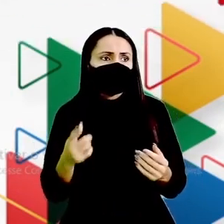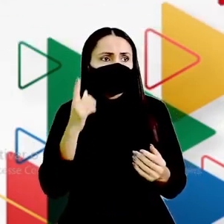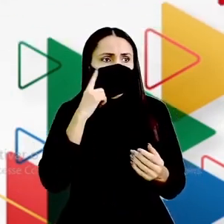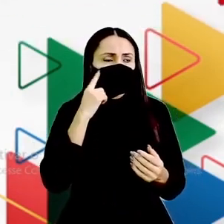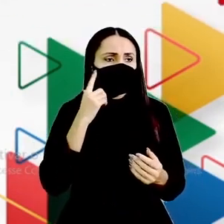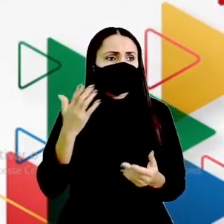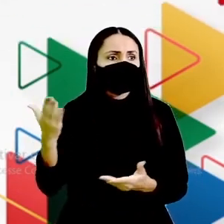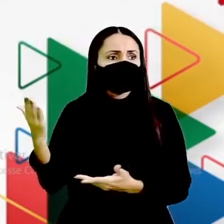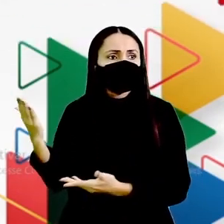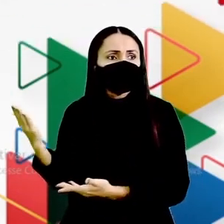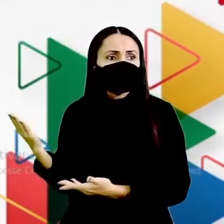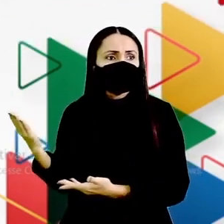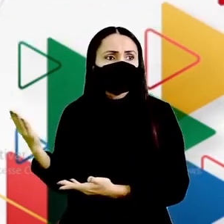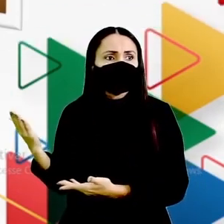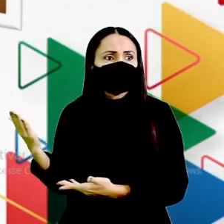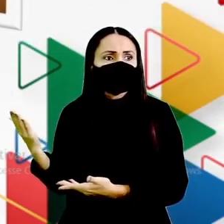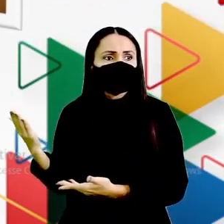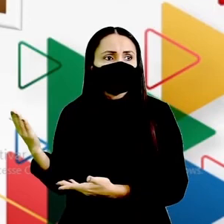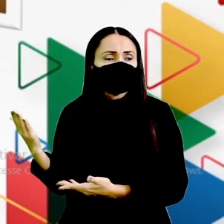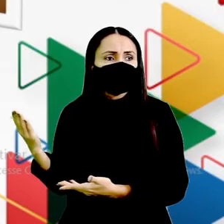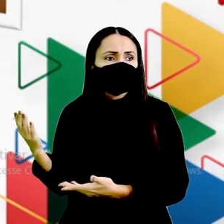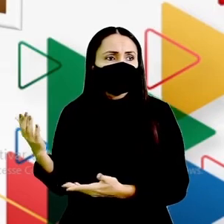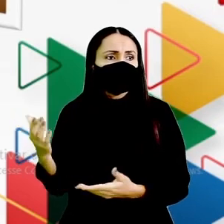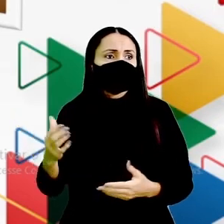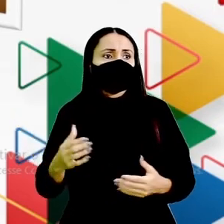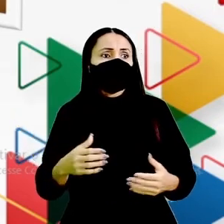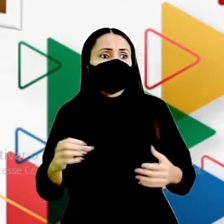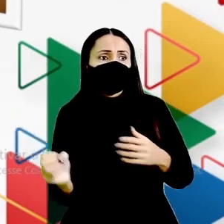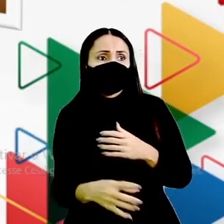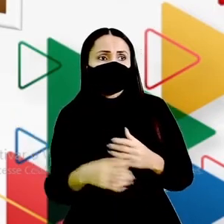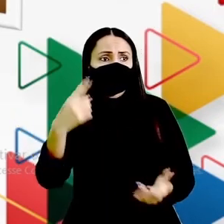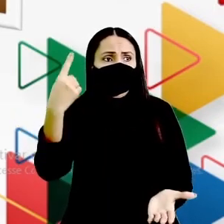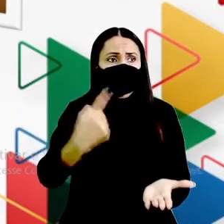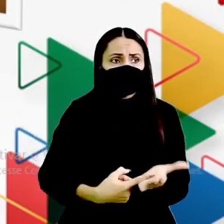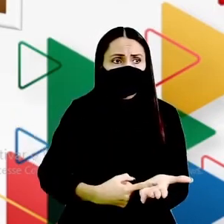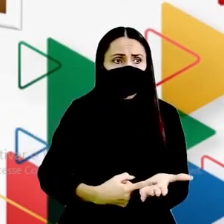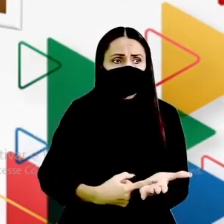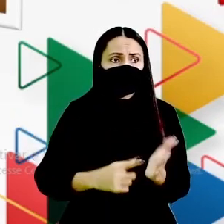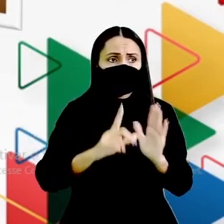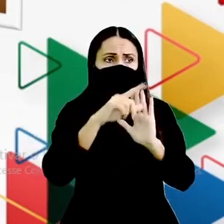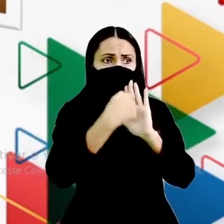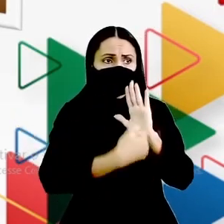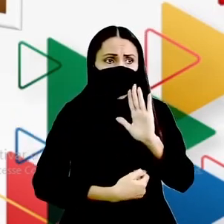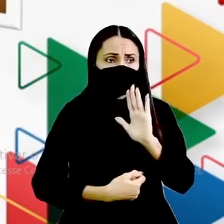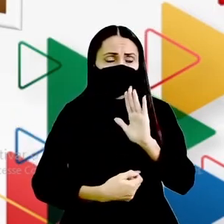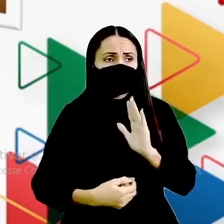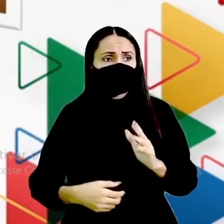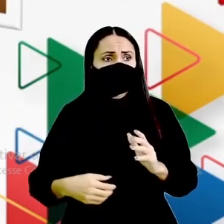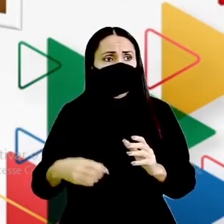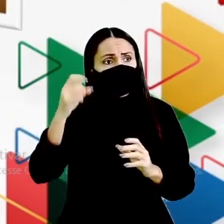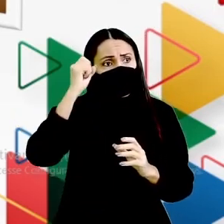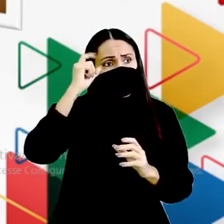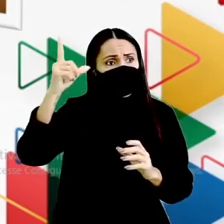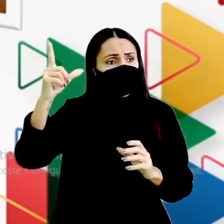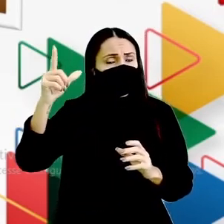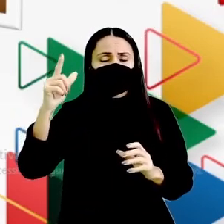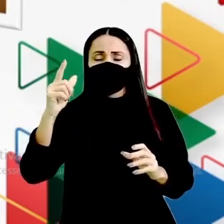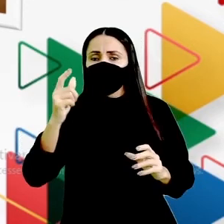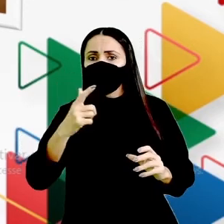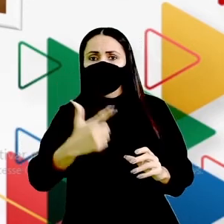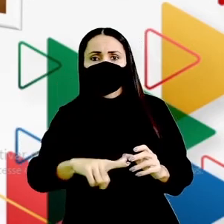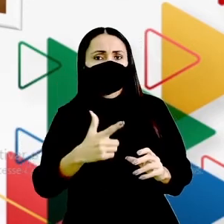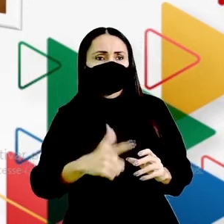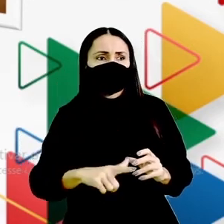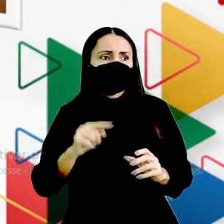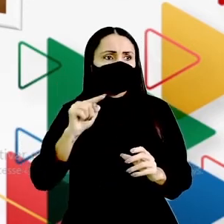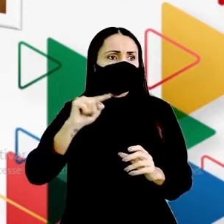o novo acordo ortográfico. Olha aí. Ideia, Não tem mais acento. epopeia. Não tem